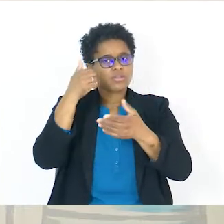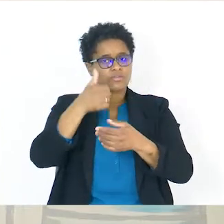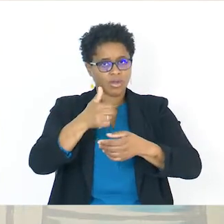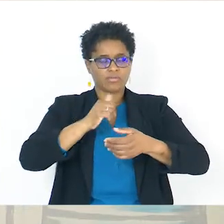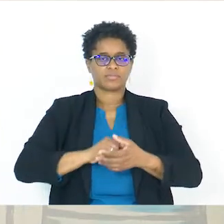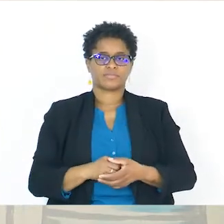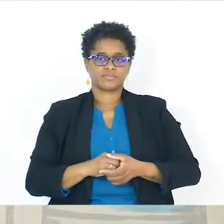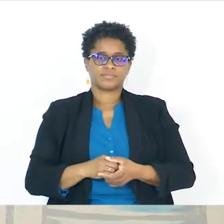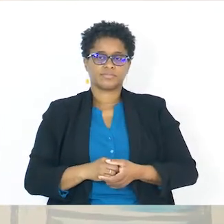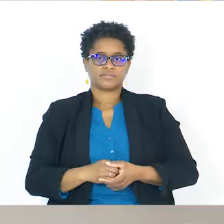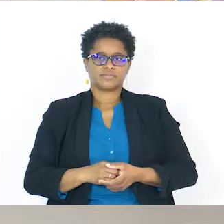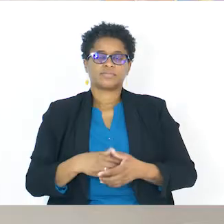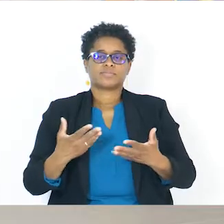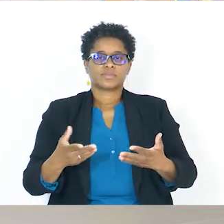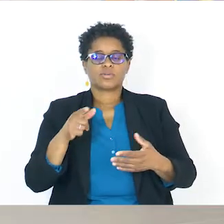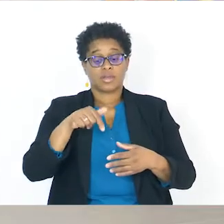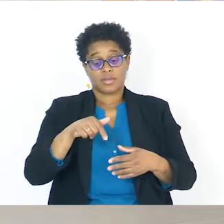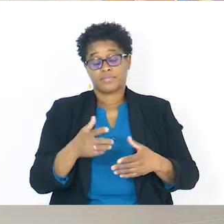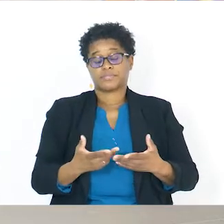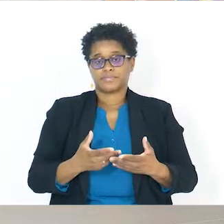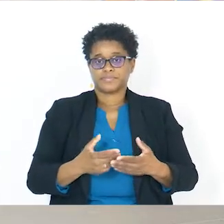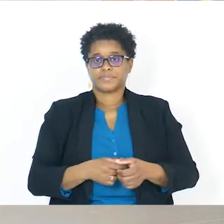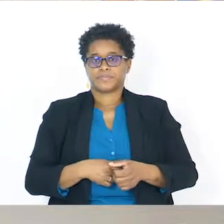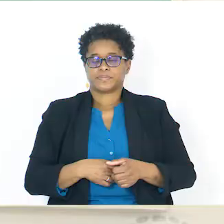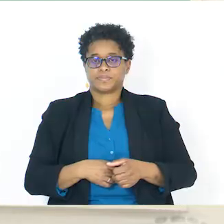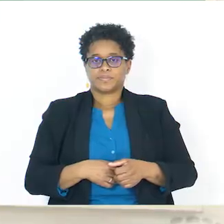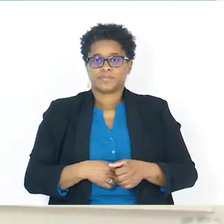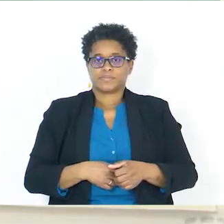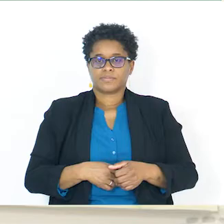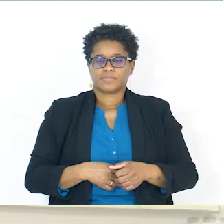de forma certa. Bem, vamos aqui.